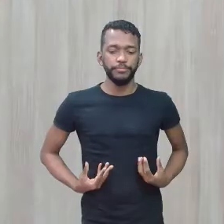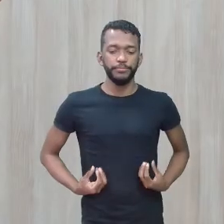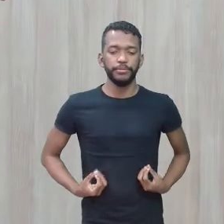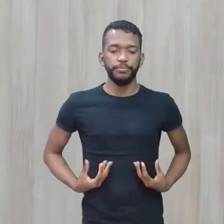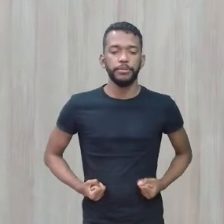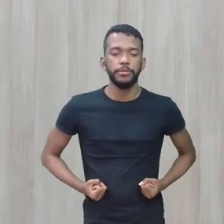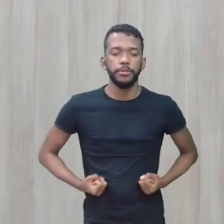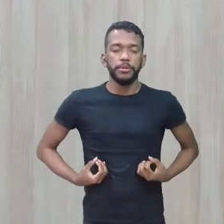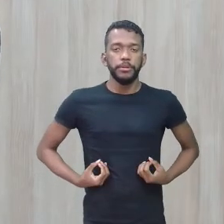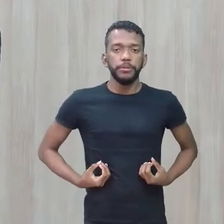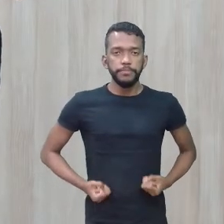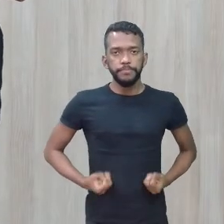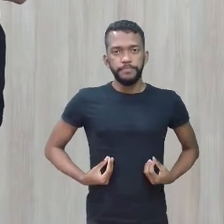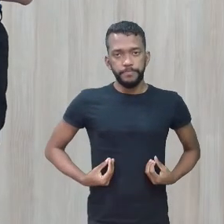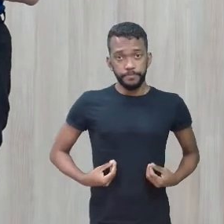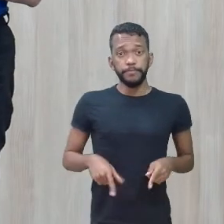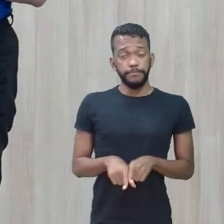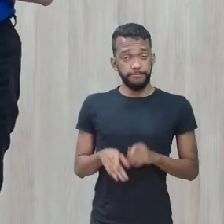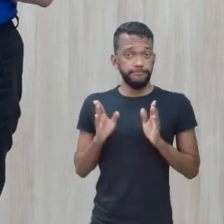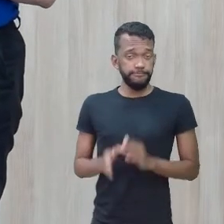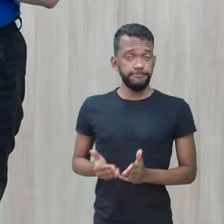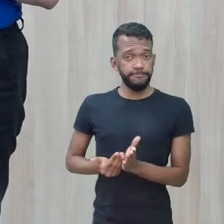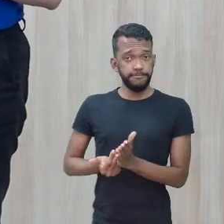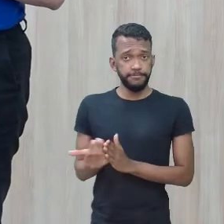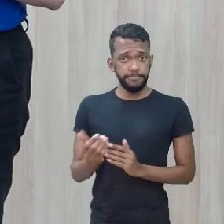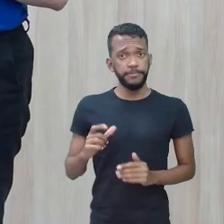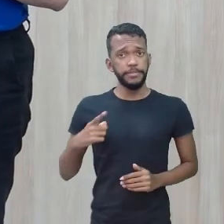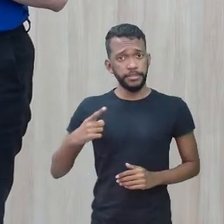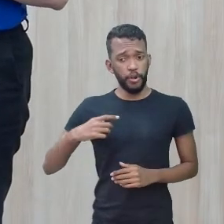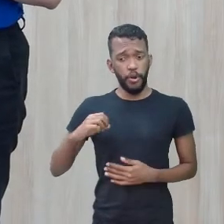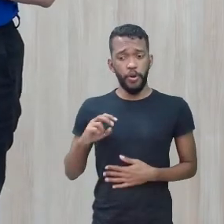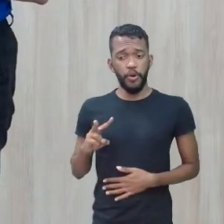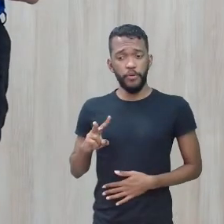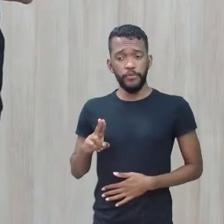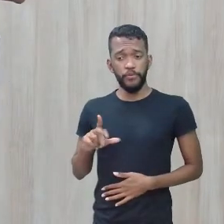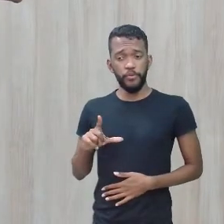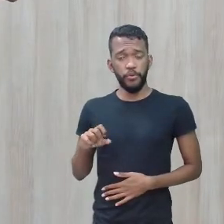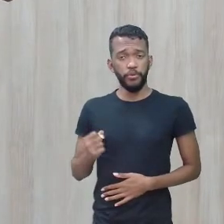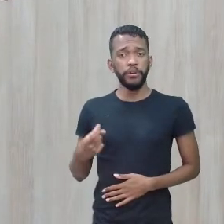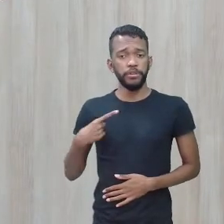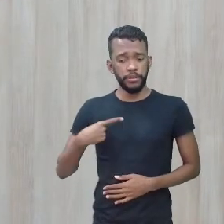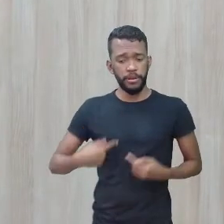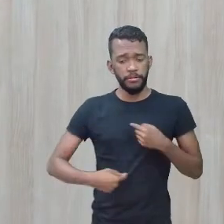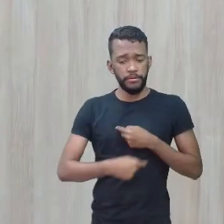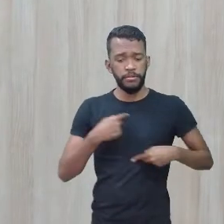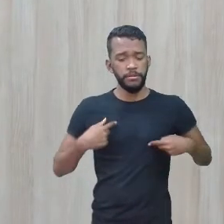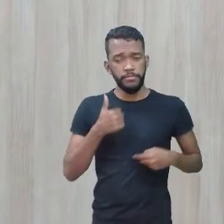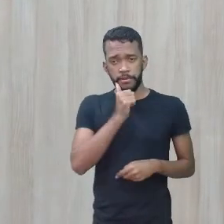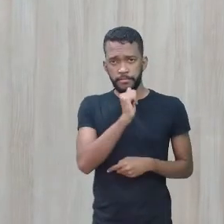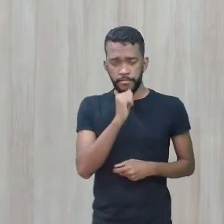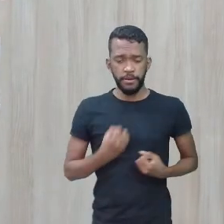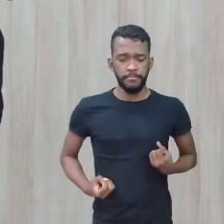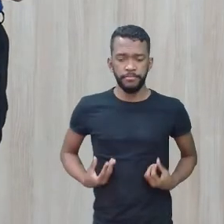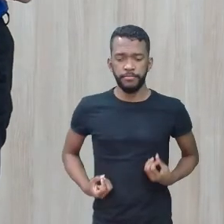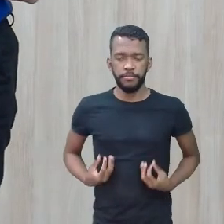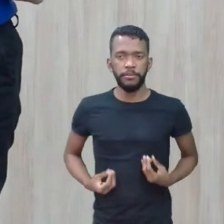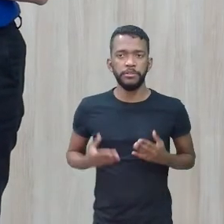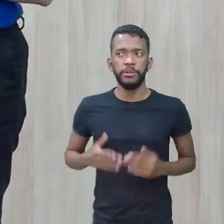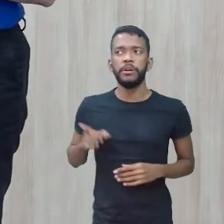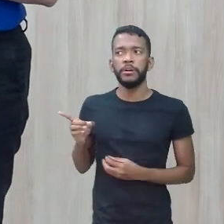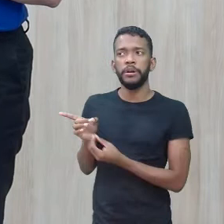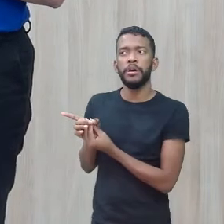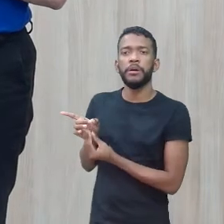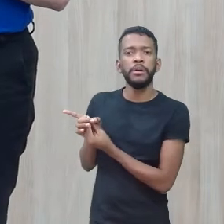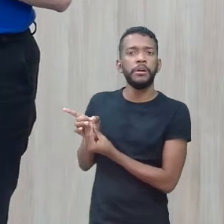as meninas, elas já começam, esses óvulos já começam desde a barriga da mãe. E os